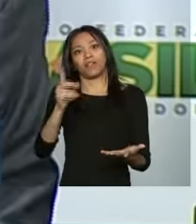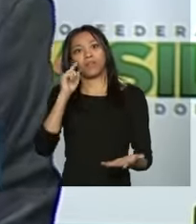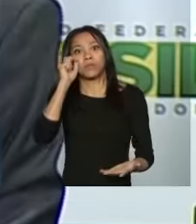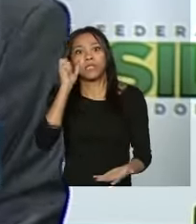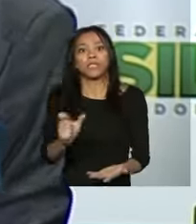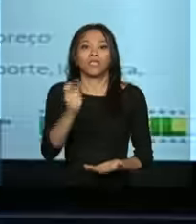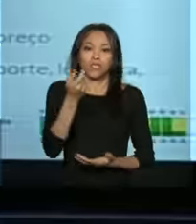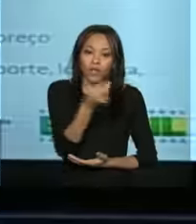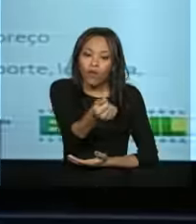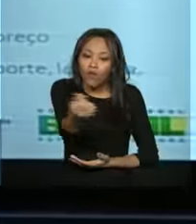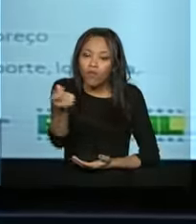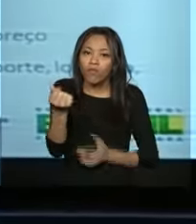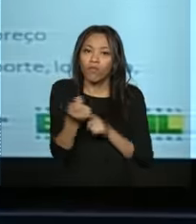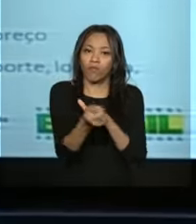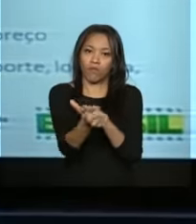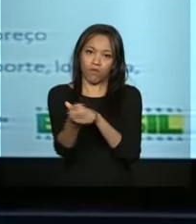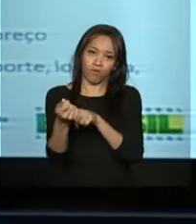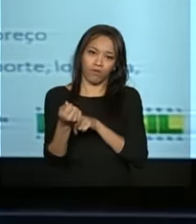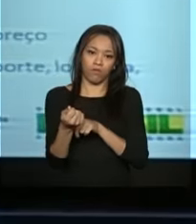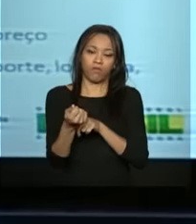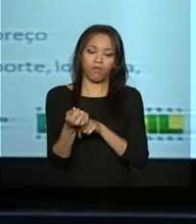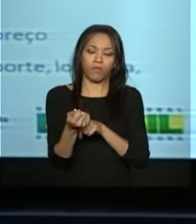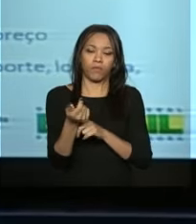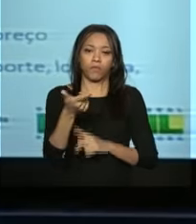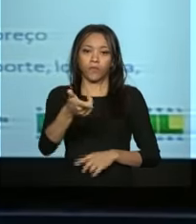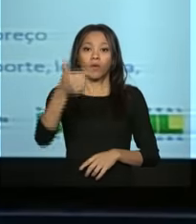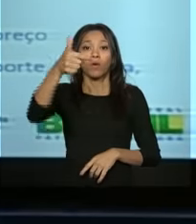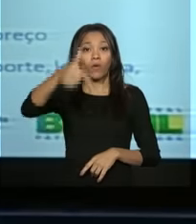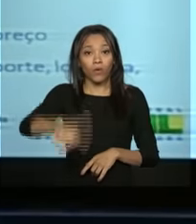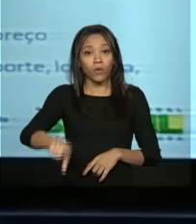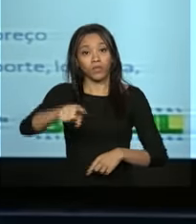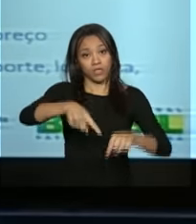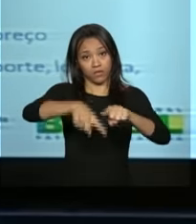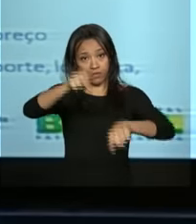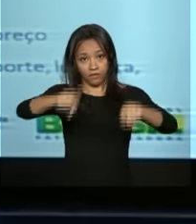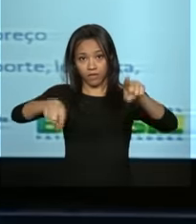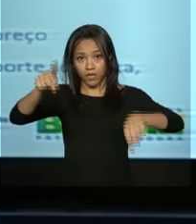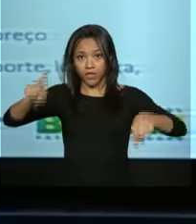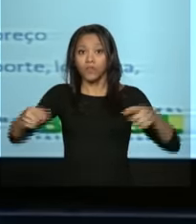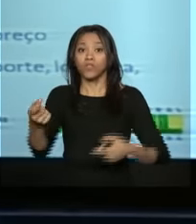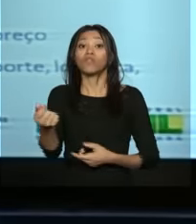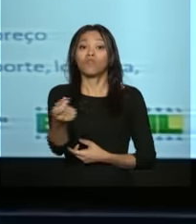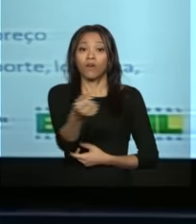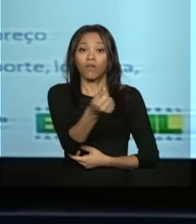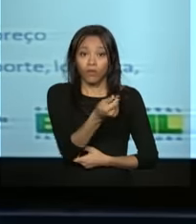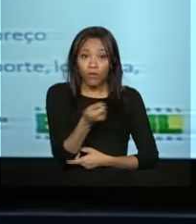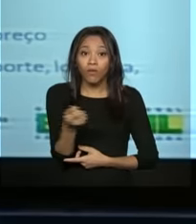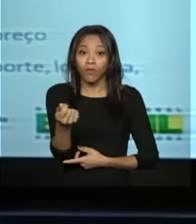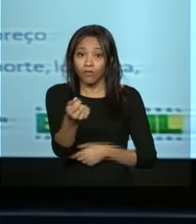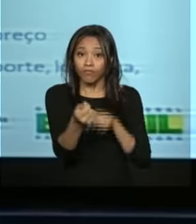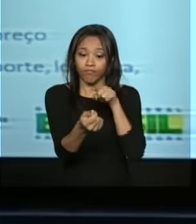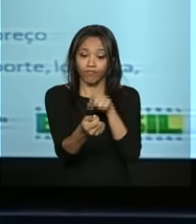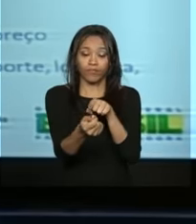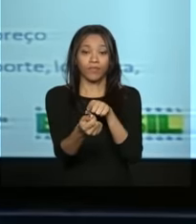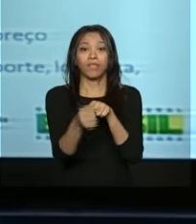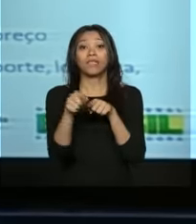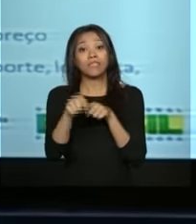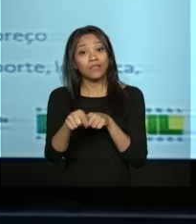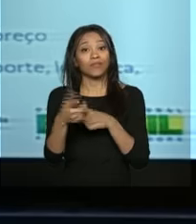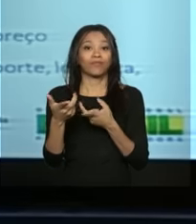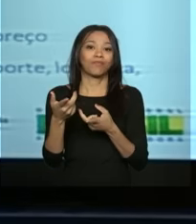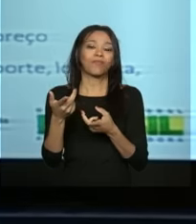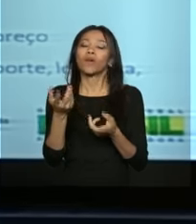eh no mercado certo e essa grande variação de preços ela acaba não se justificando Como eu disse nem por